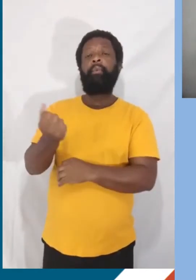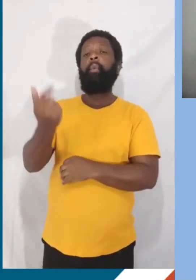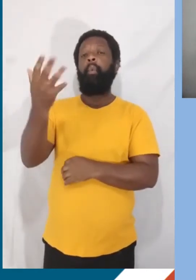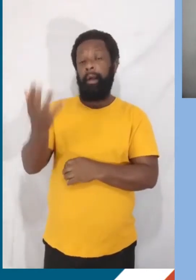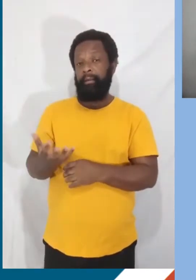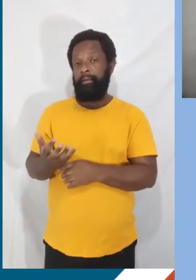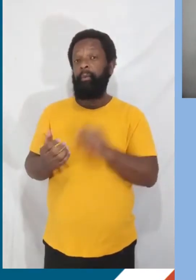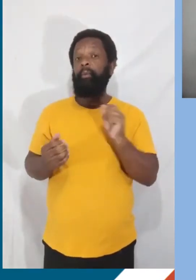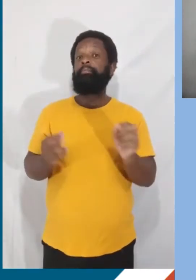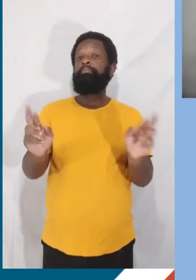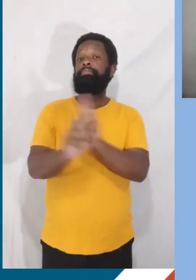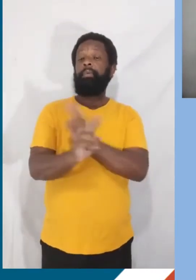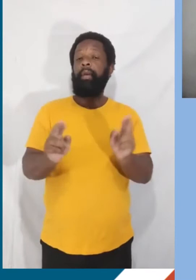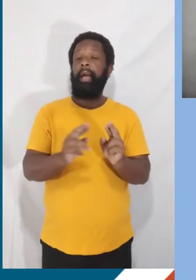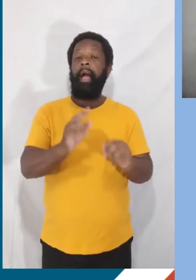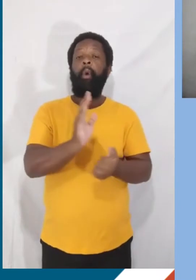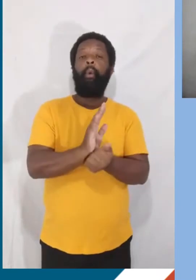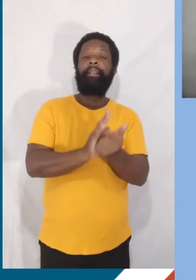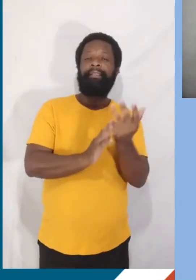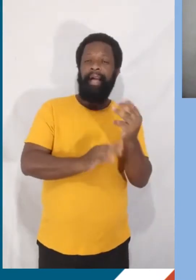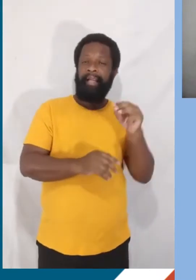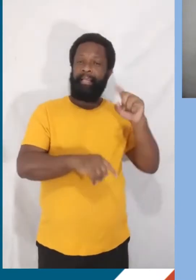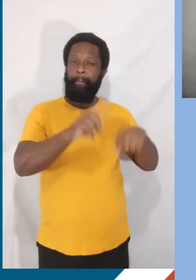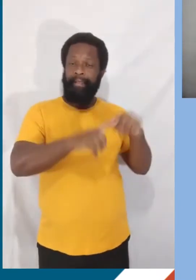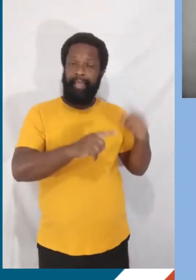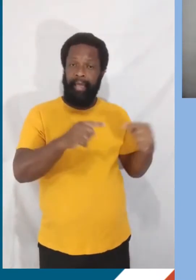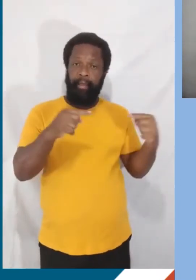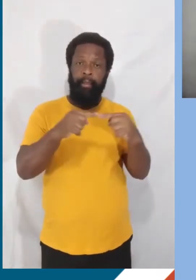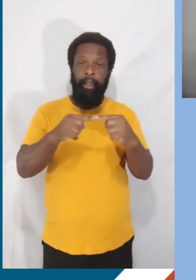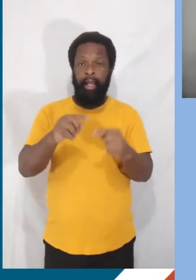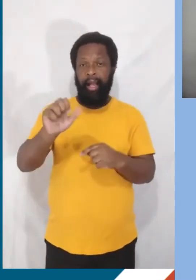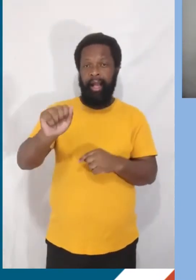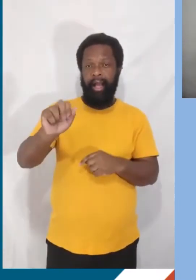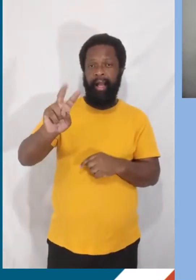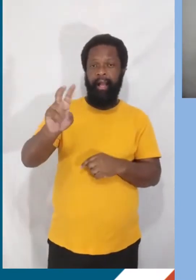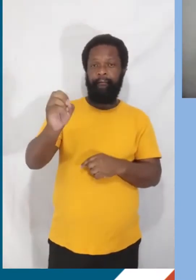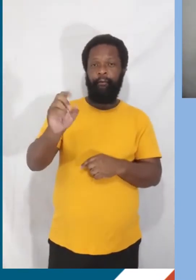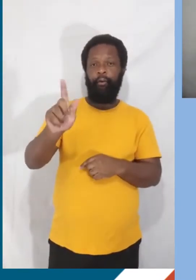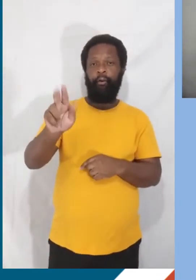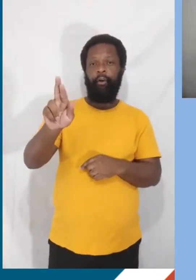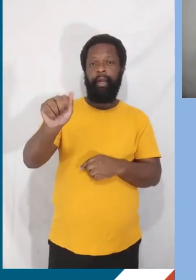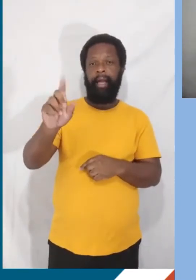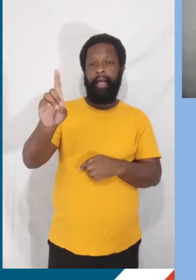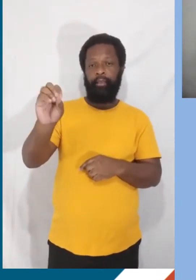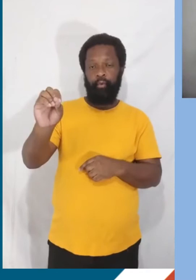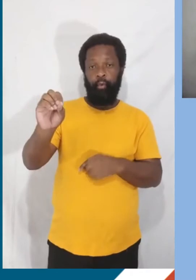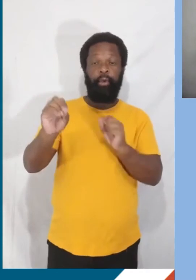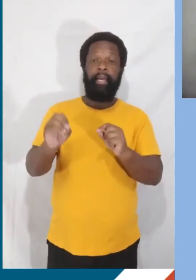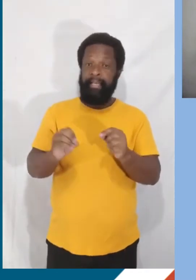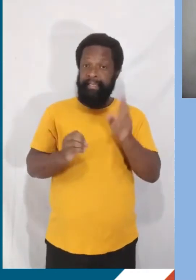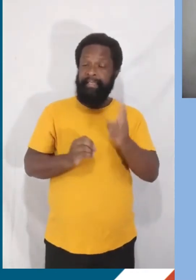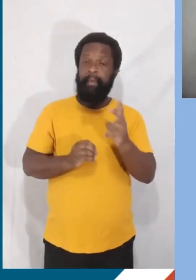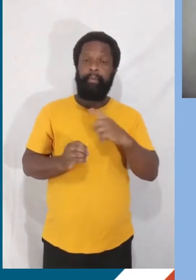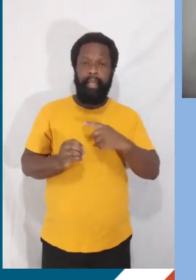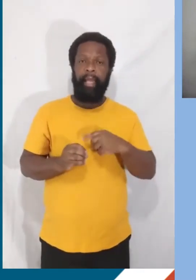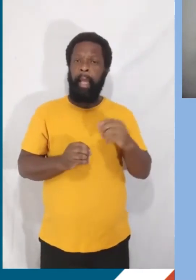com mols. Ele está relacionando quantidade de matéria com a constante de Avogadro, porque sempre que for associar moléculas